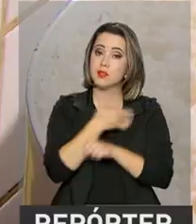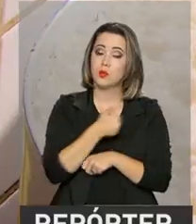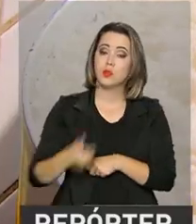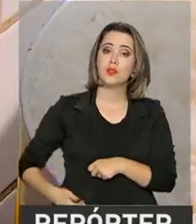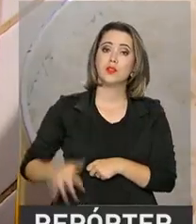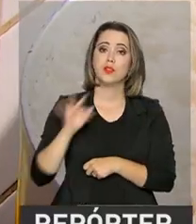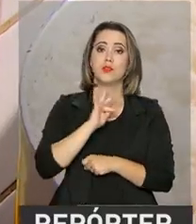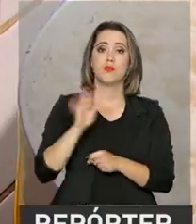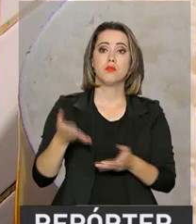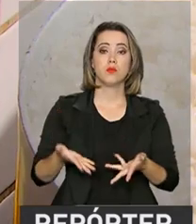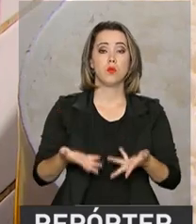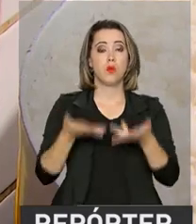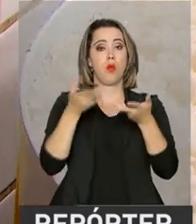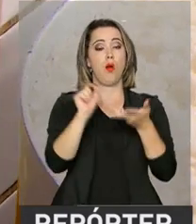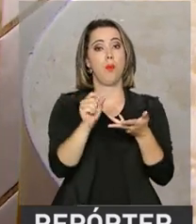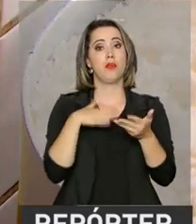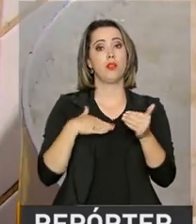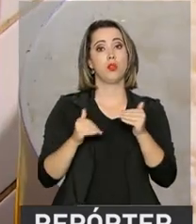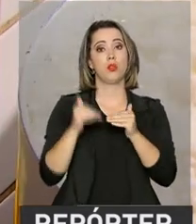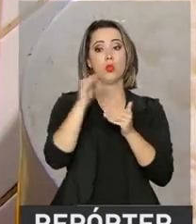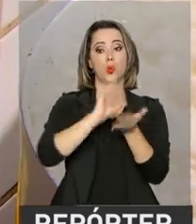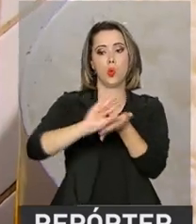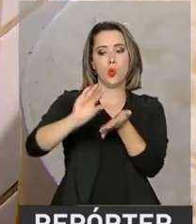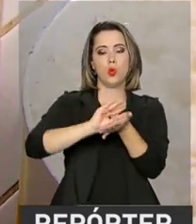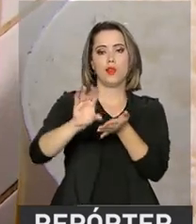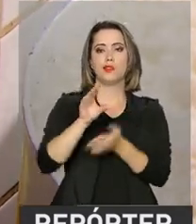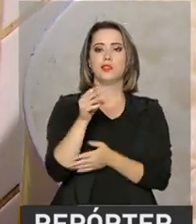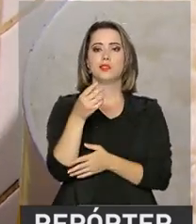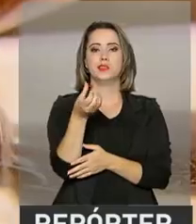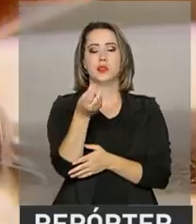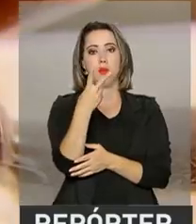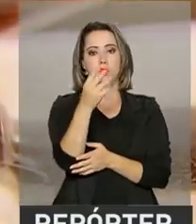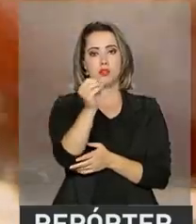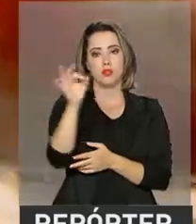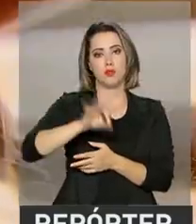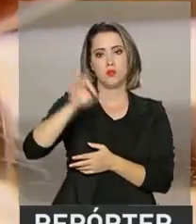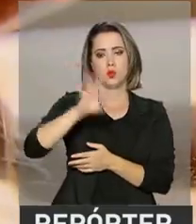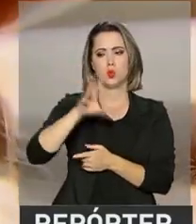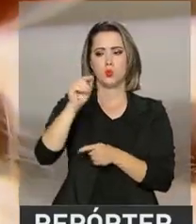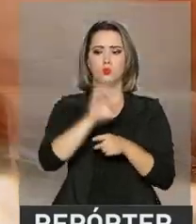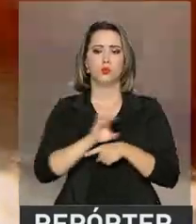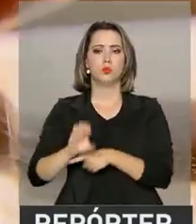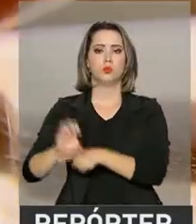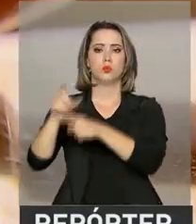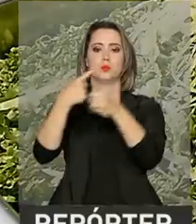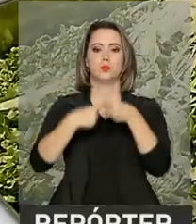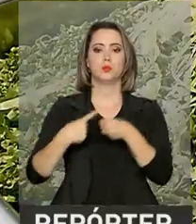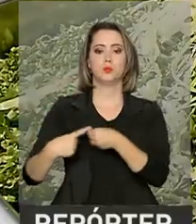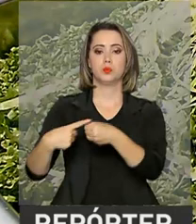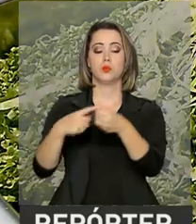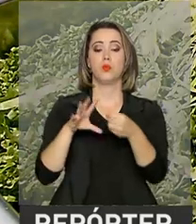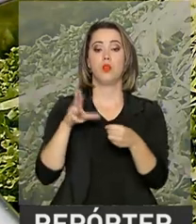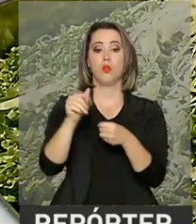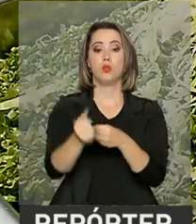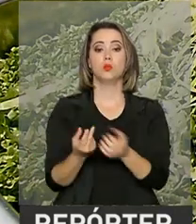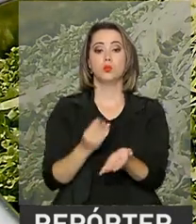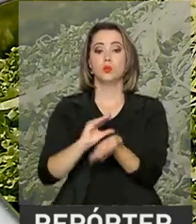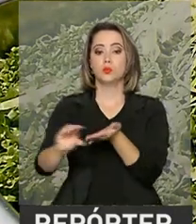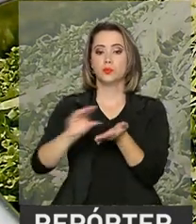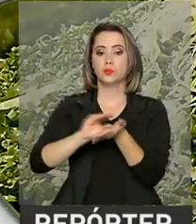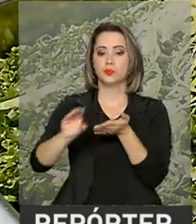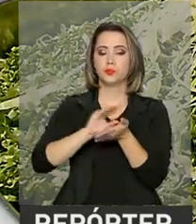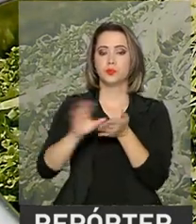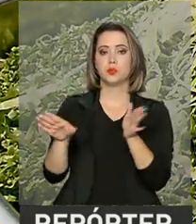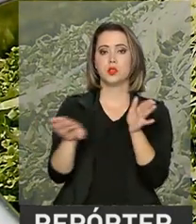federal aumentou em 20% os repasses para a merenda escolar aos estados e municípios. O total de